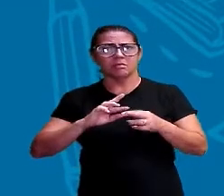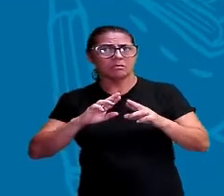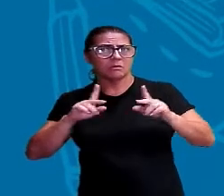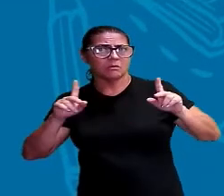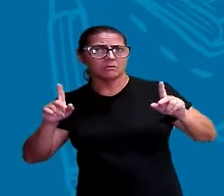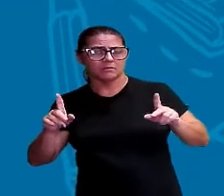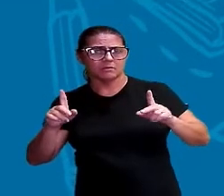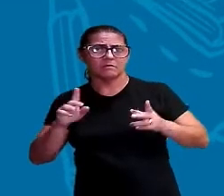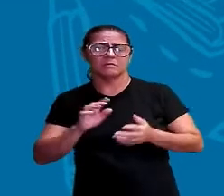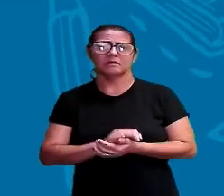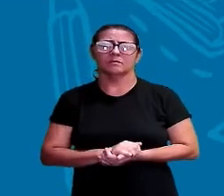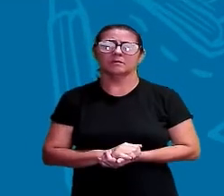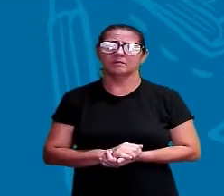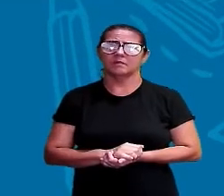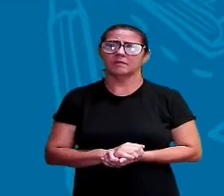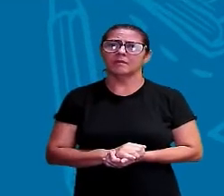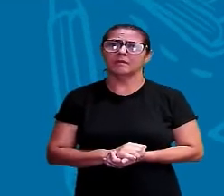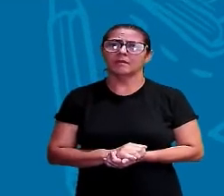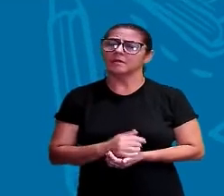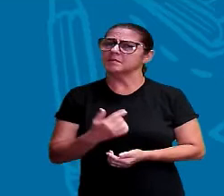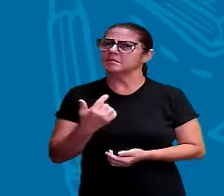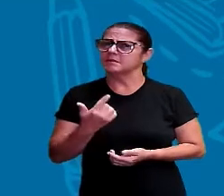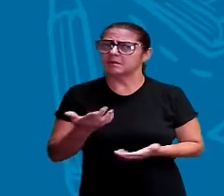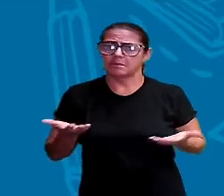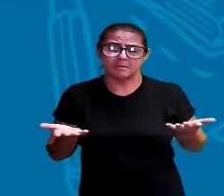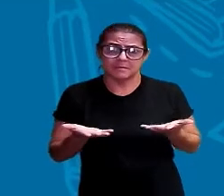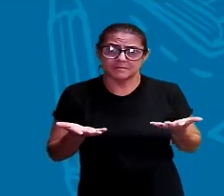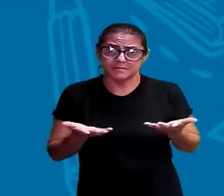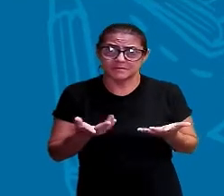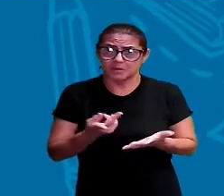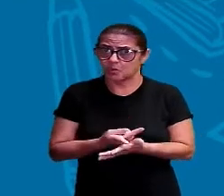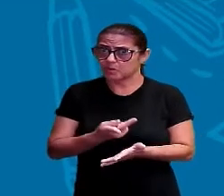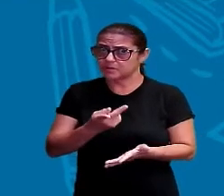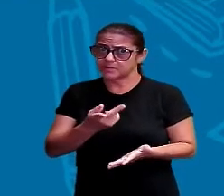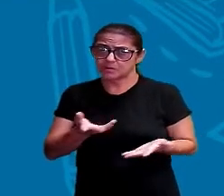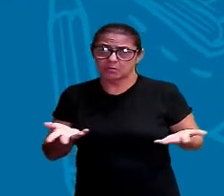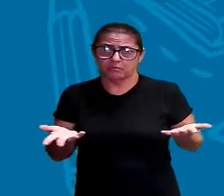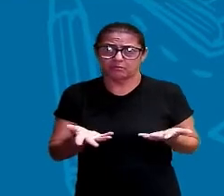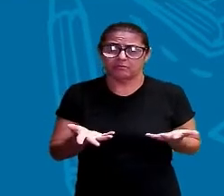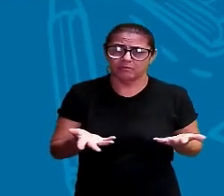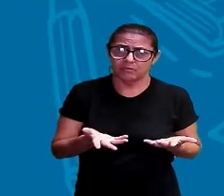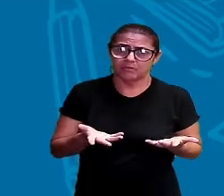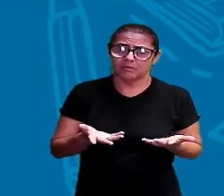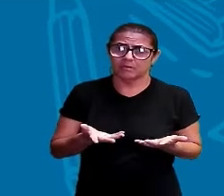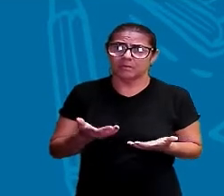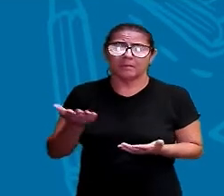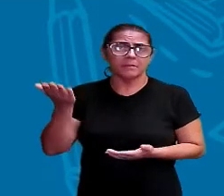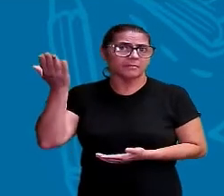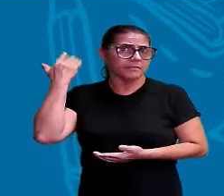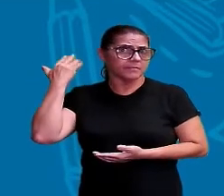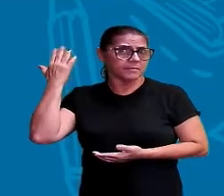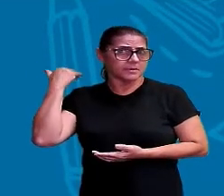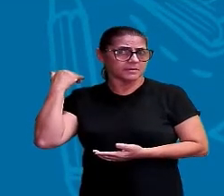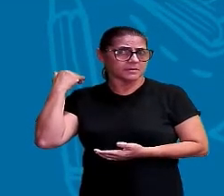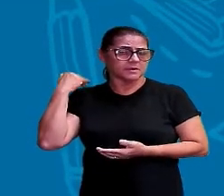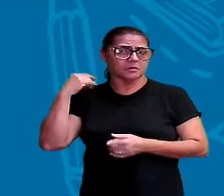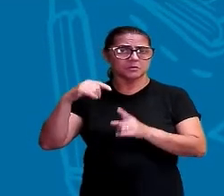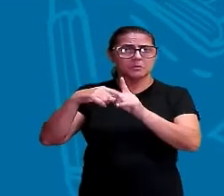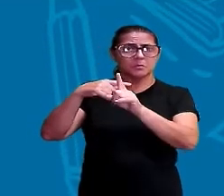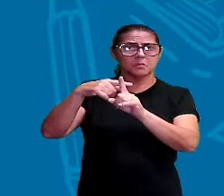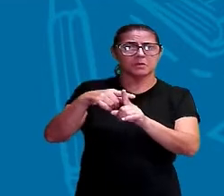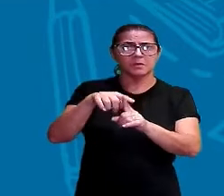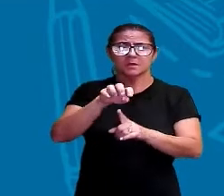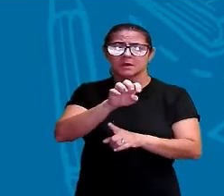Mas, voltando aqui, se não é presente, eu quero trabalhar o passado, e o passado é nada mais que acrescentar o ED no